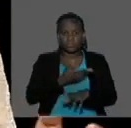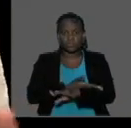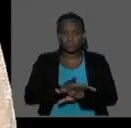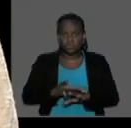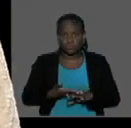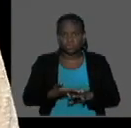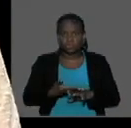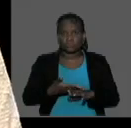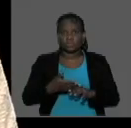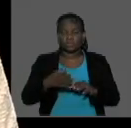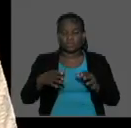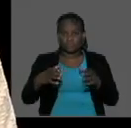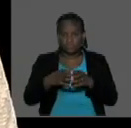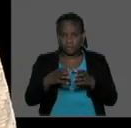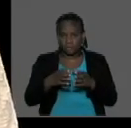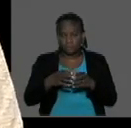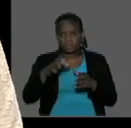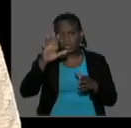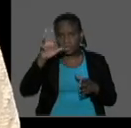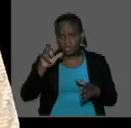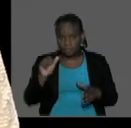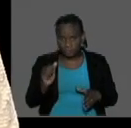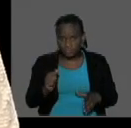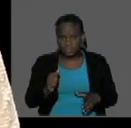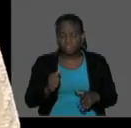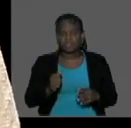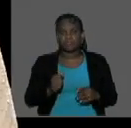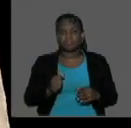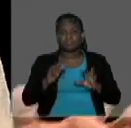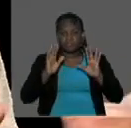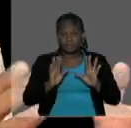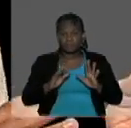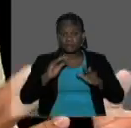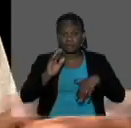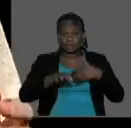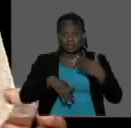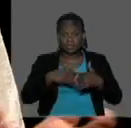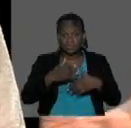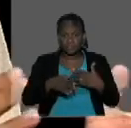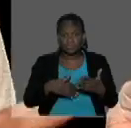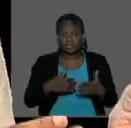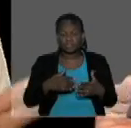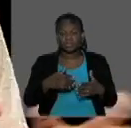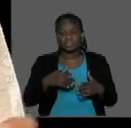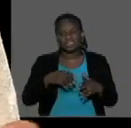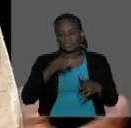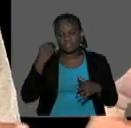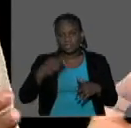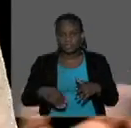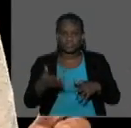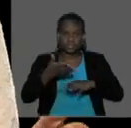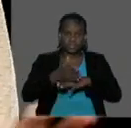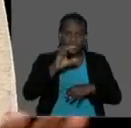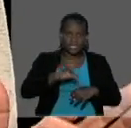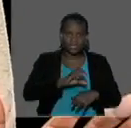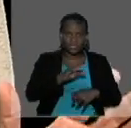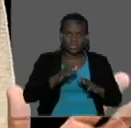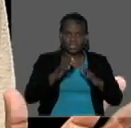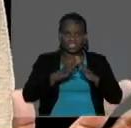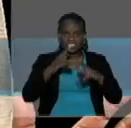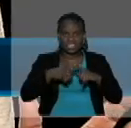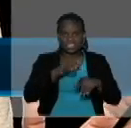com a tradição de matriz africana. Mas depois aí distou, vou para o seminário, etc., tal, que